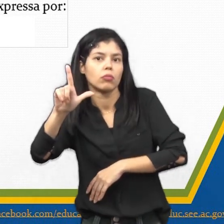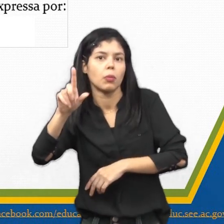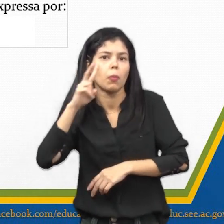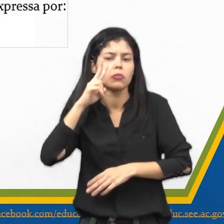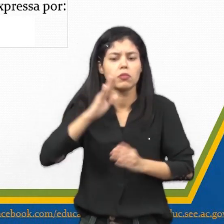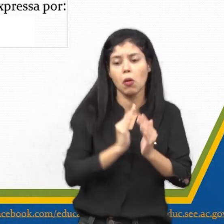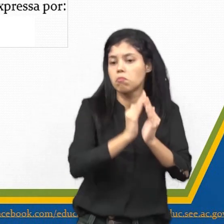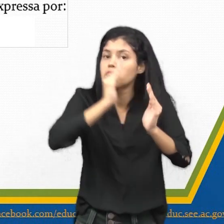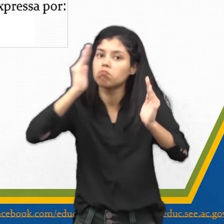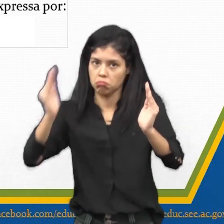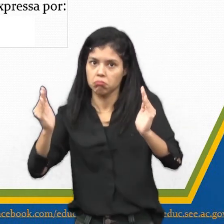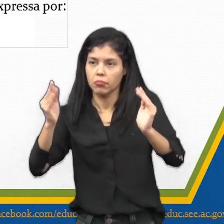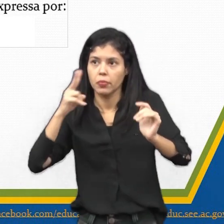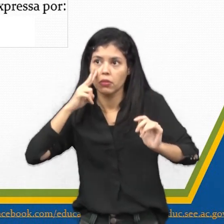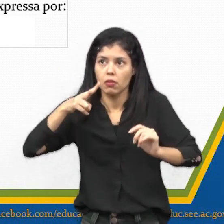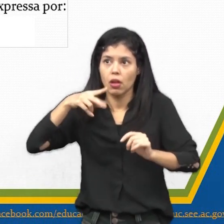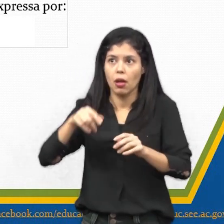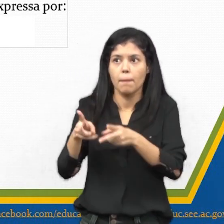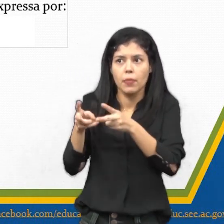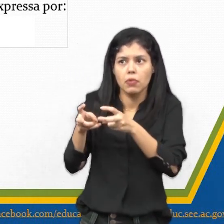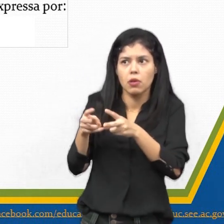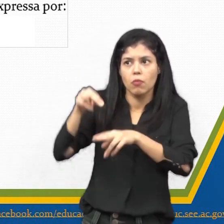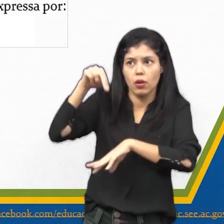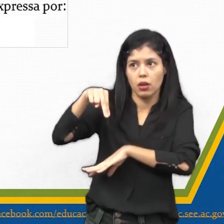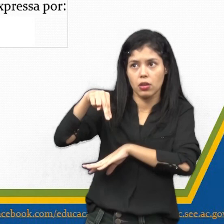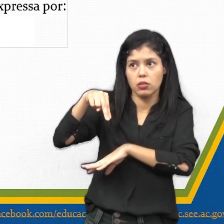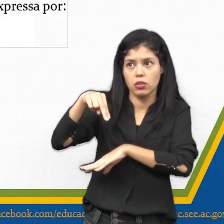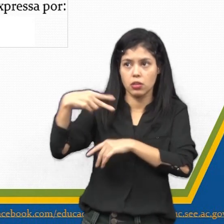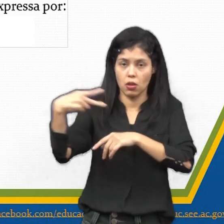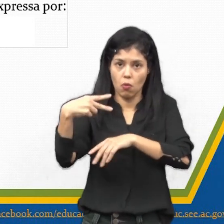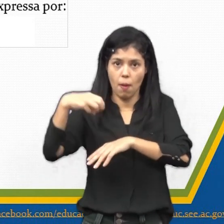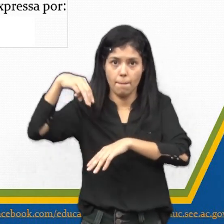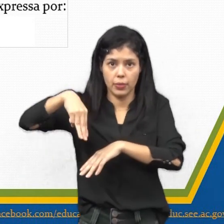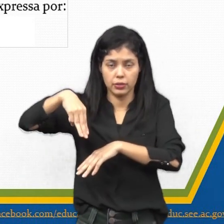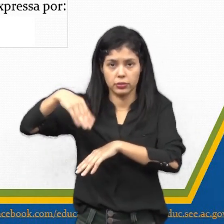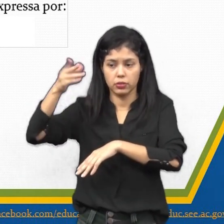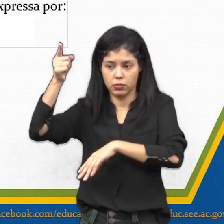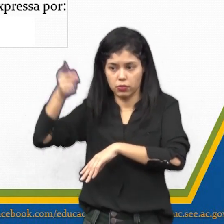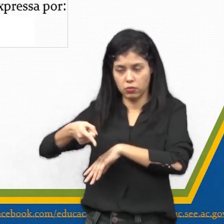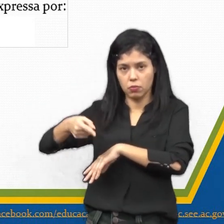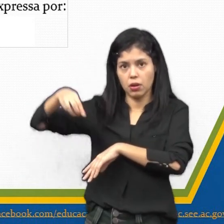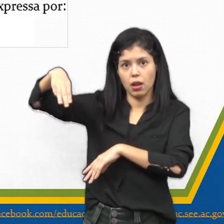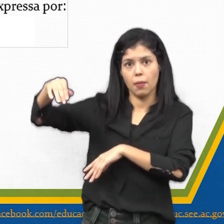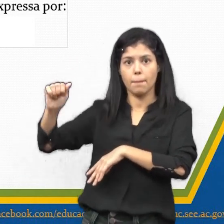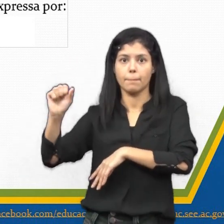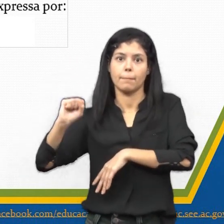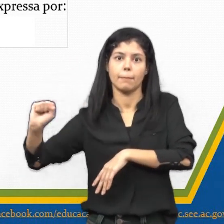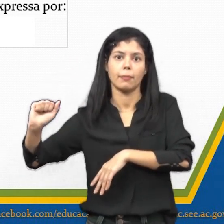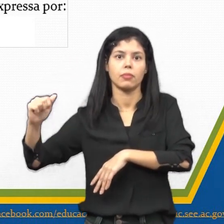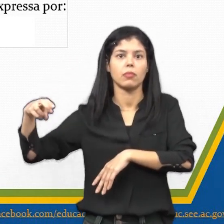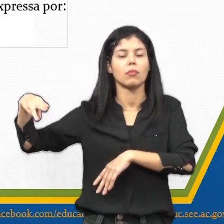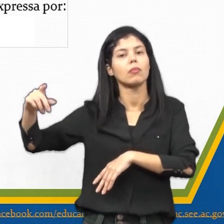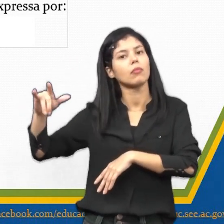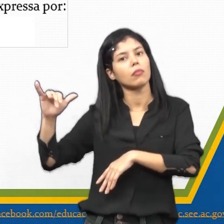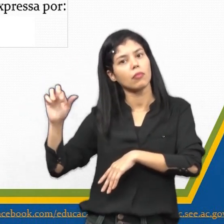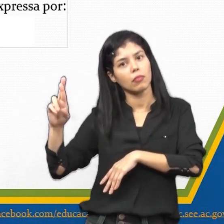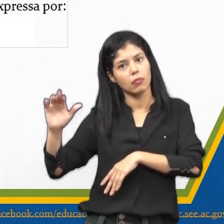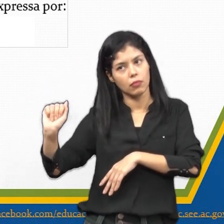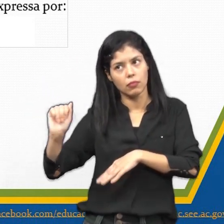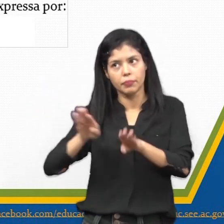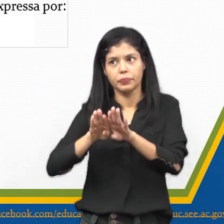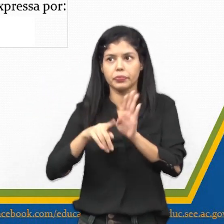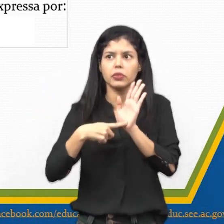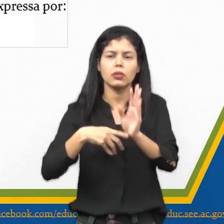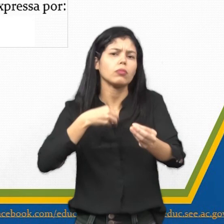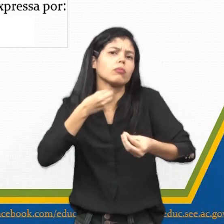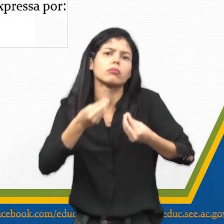ao lado, eu tenho que o N é igual a massa sobre a massa molar do gás em questão. Aí a minha fórmula